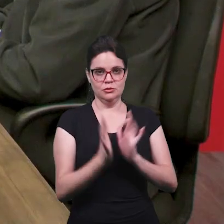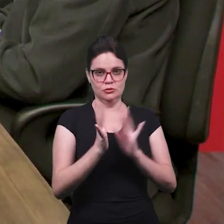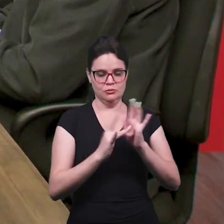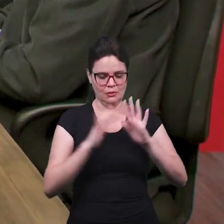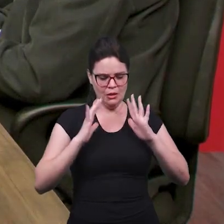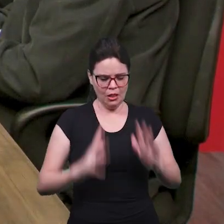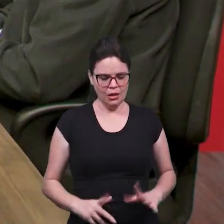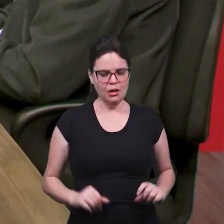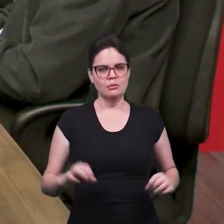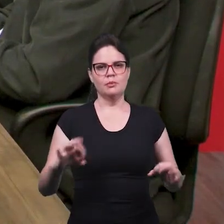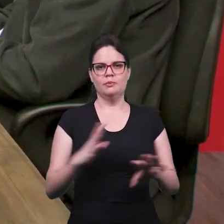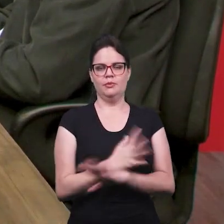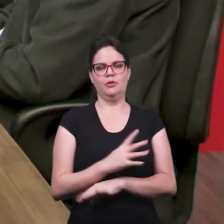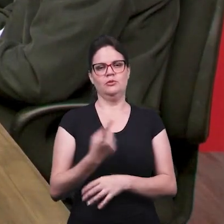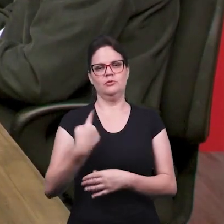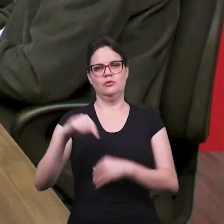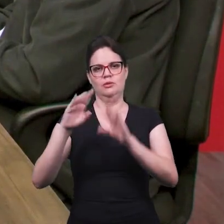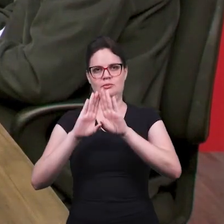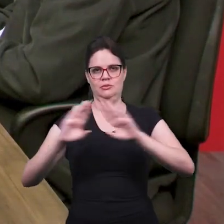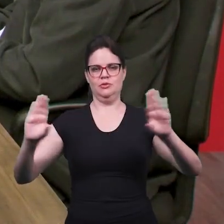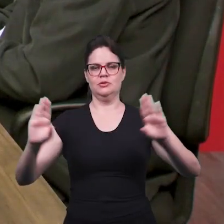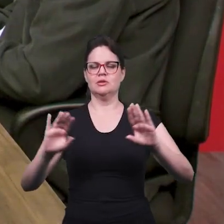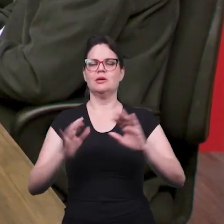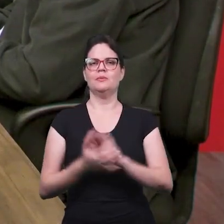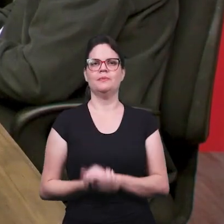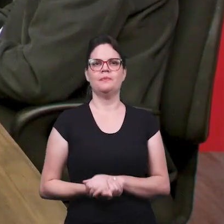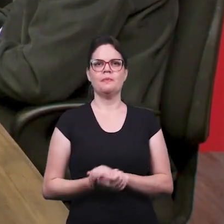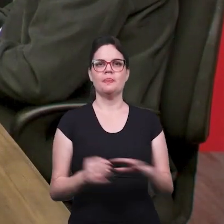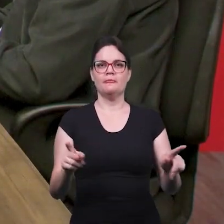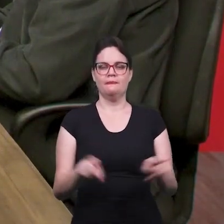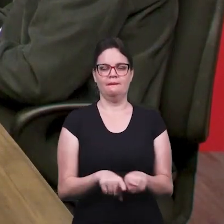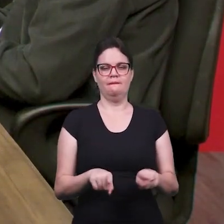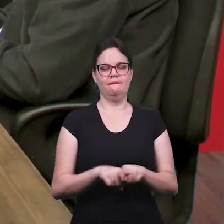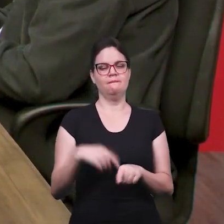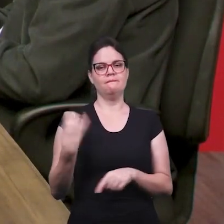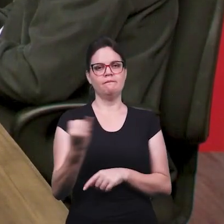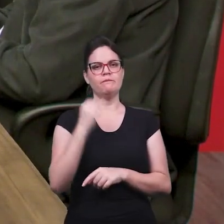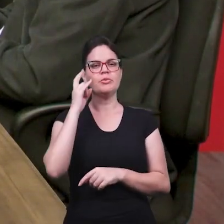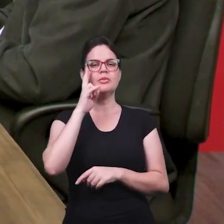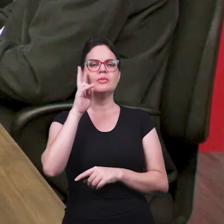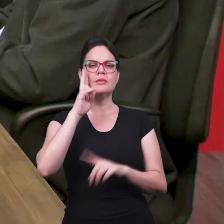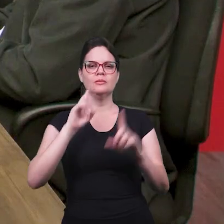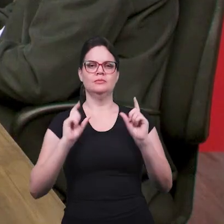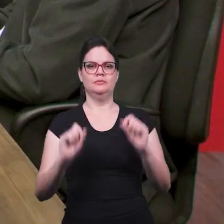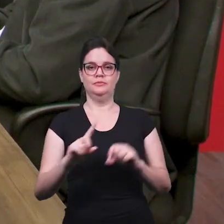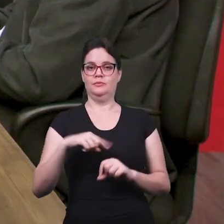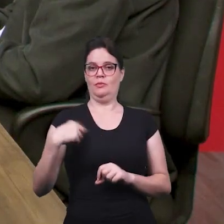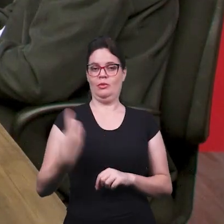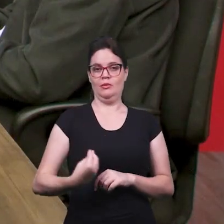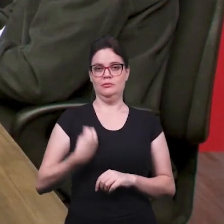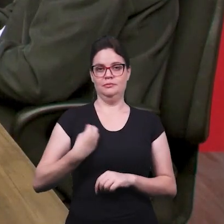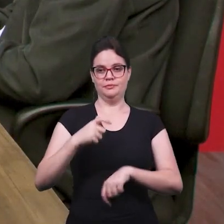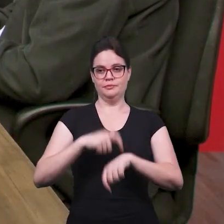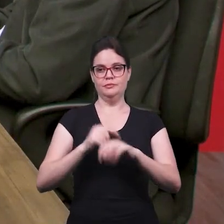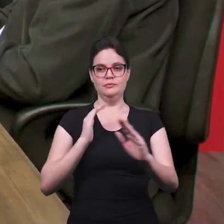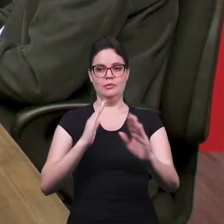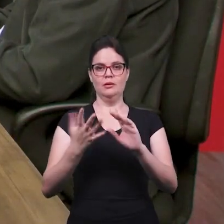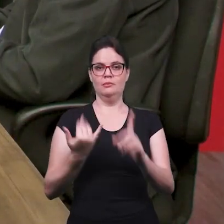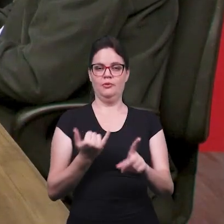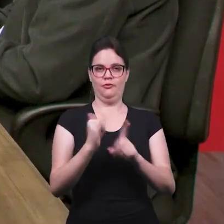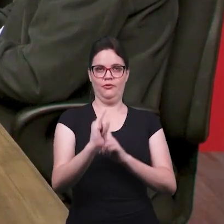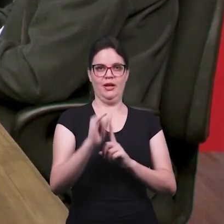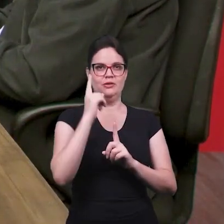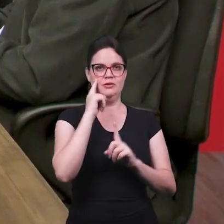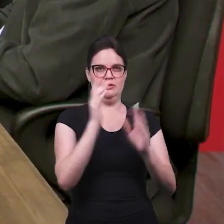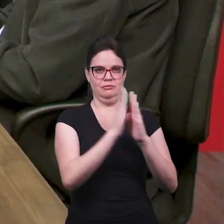o importante também a gente salientar é que nós estamos vivendo um momento profético dentro dessa linha do tempo